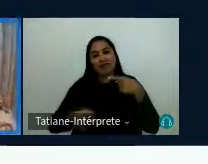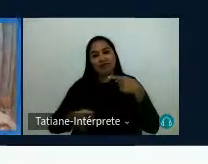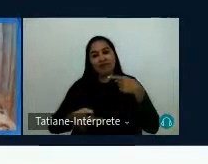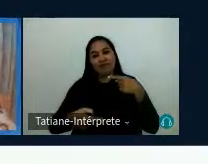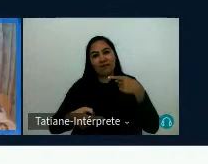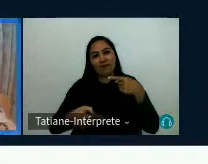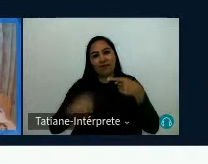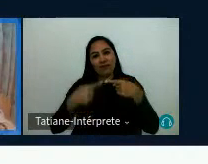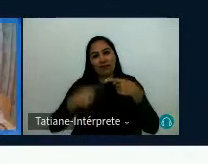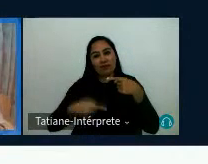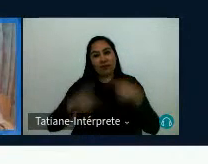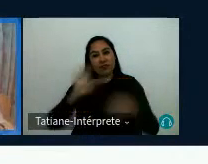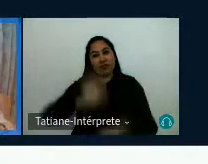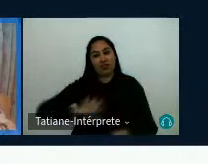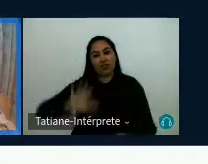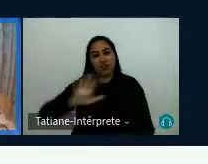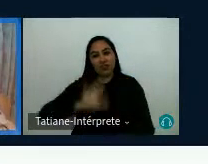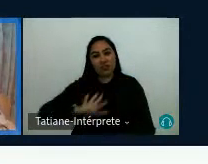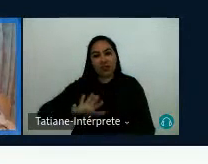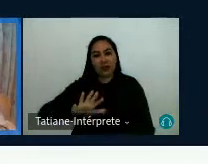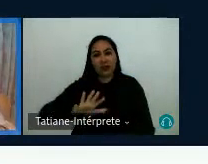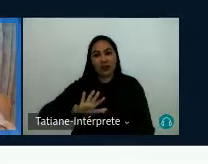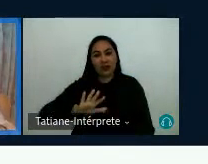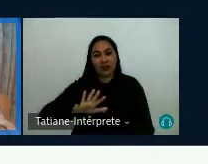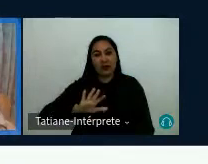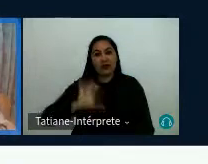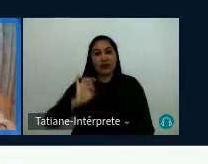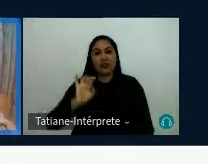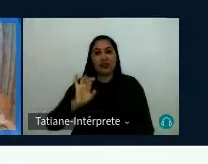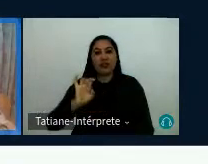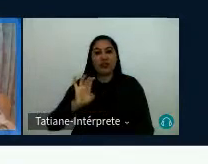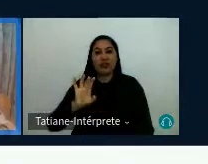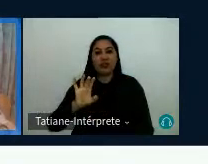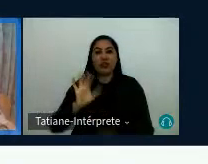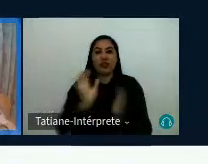Foi uma queda geral aqui. Só a Adriana não caiu.